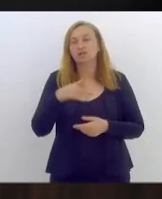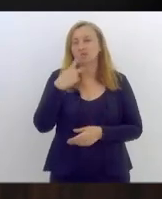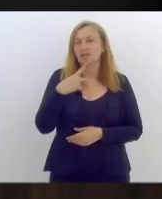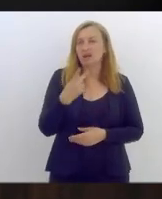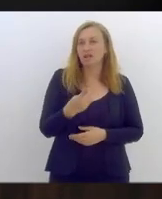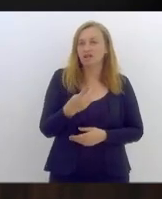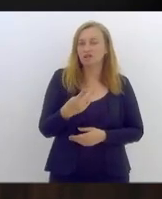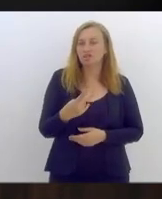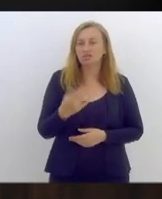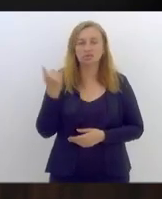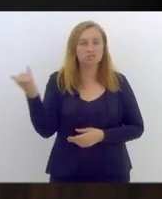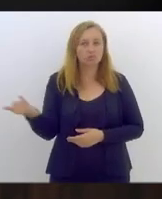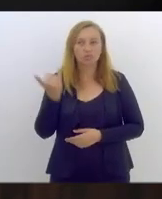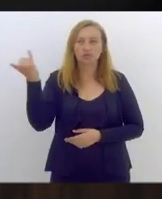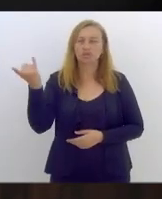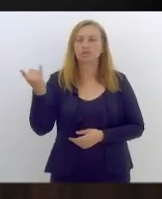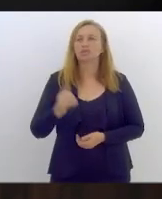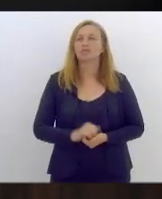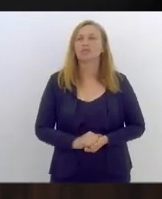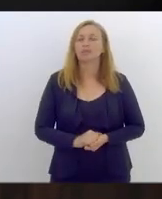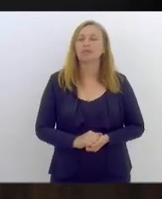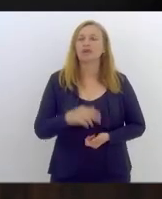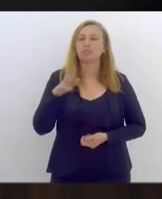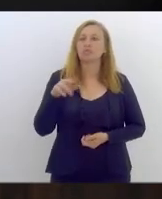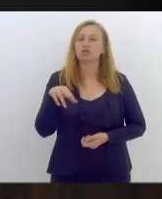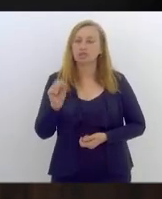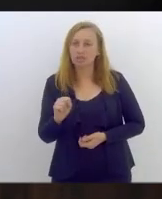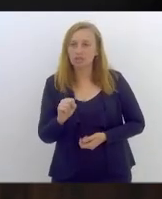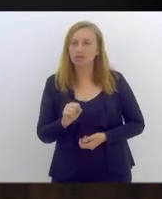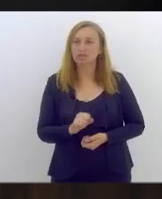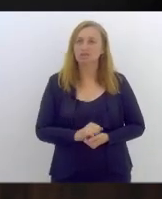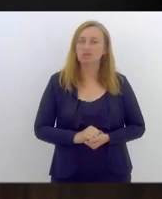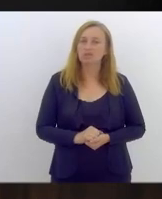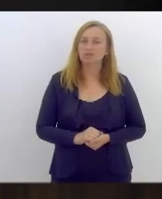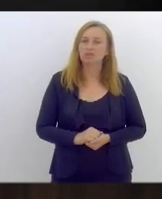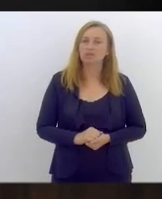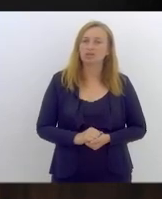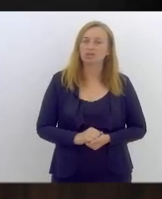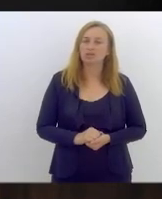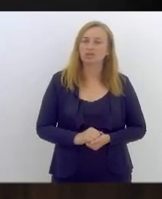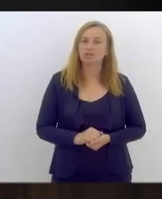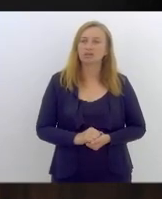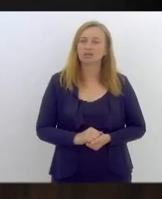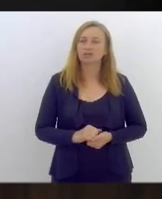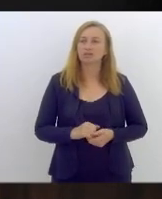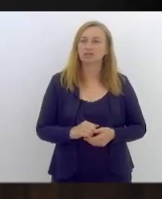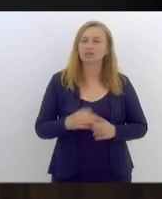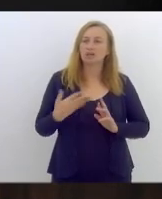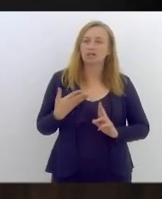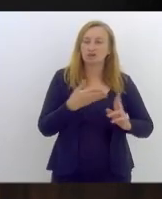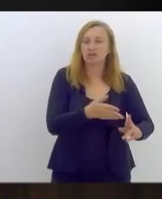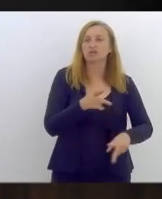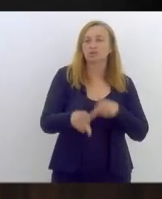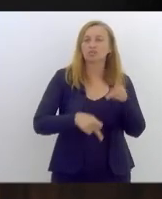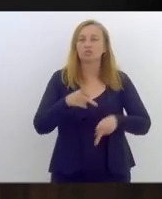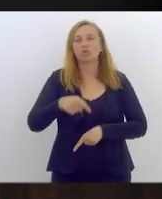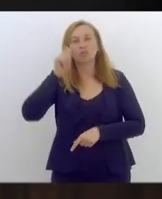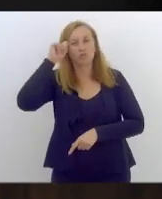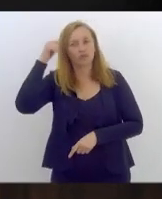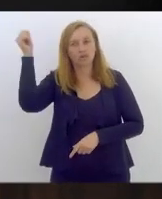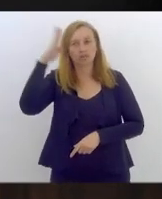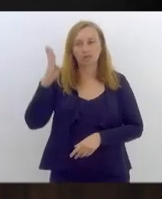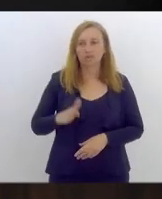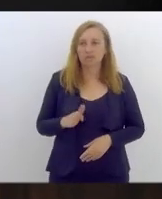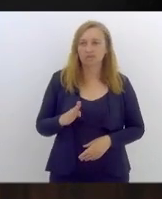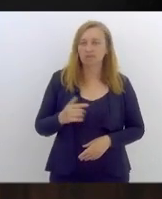são imprescindíveis. Muniz, essa entidade do povo negro do Brasil, me pareceu quando eu